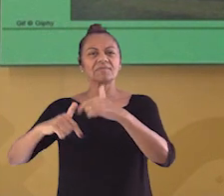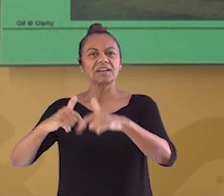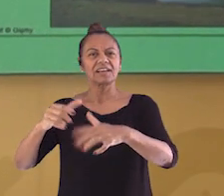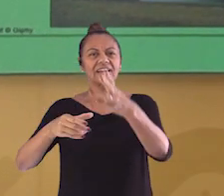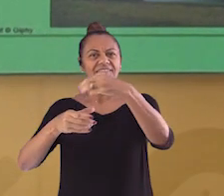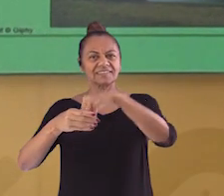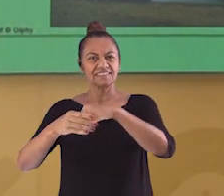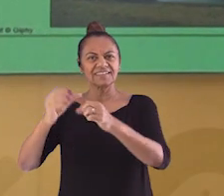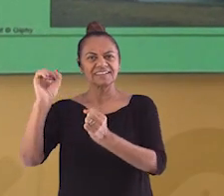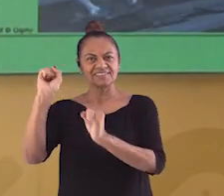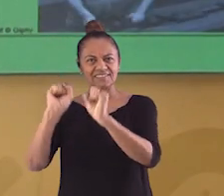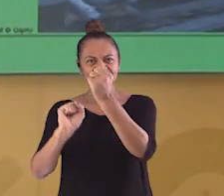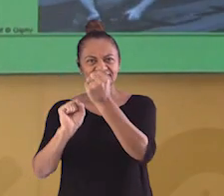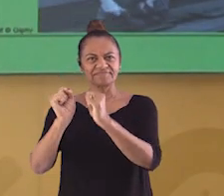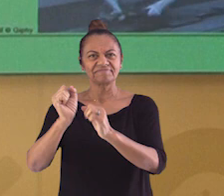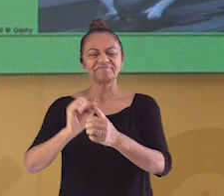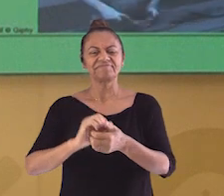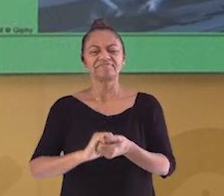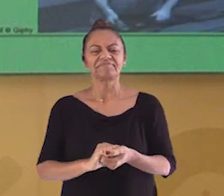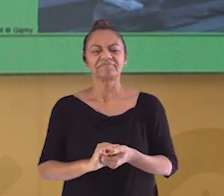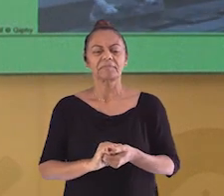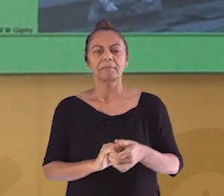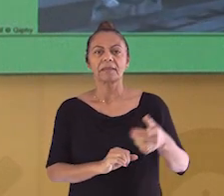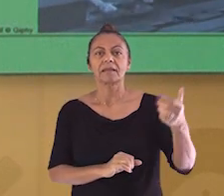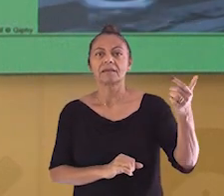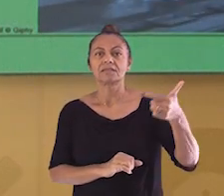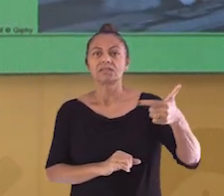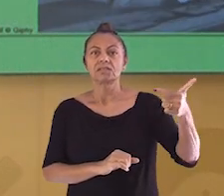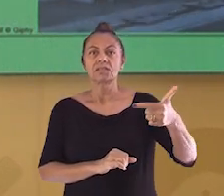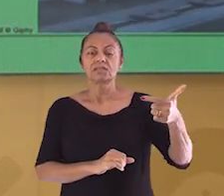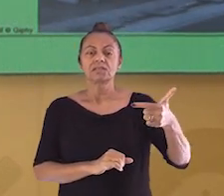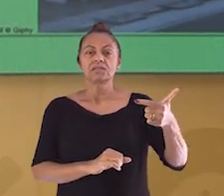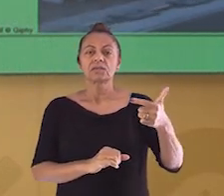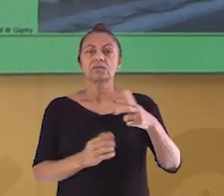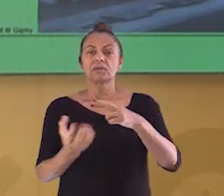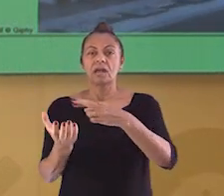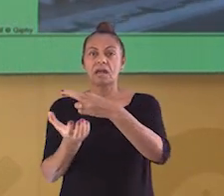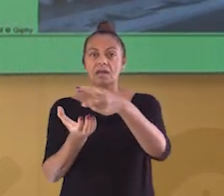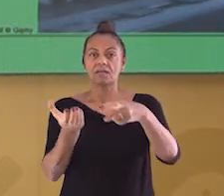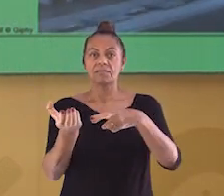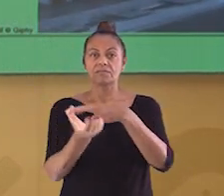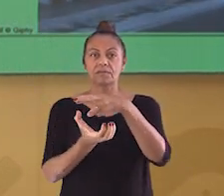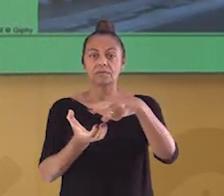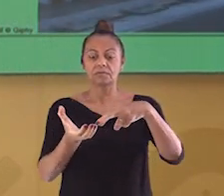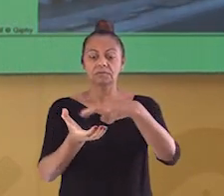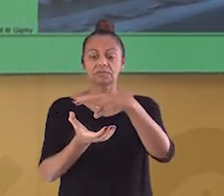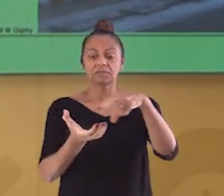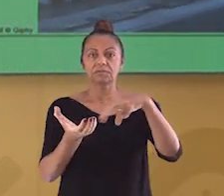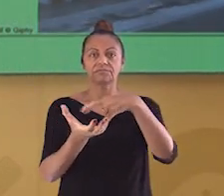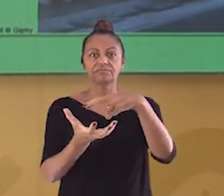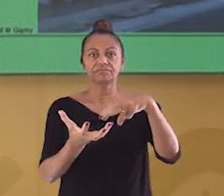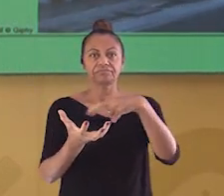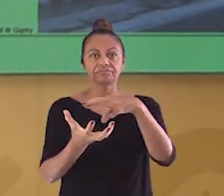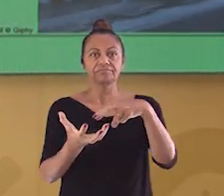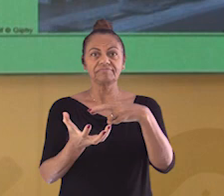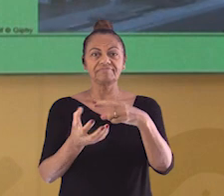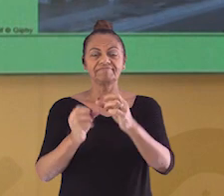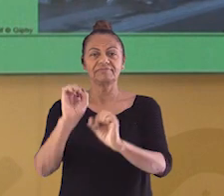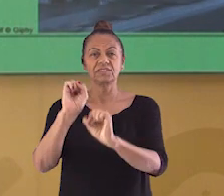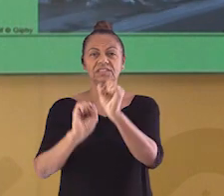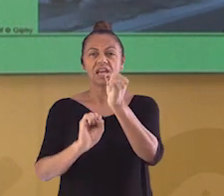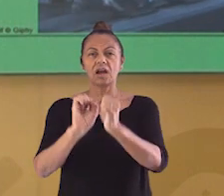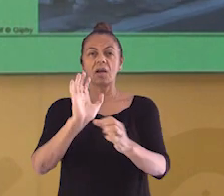fábricas. Segunda Revolução Industrial. Segunda Revolução Industrial. O marco é